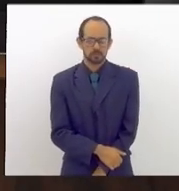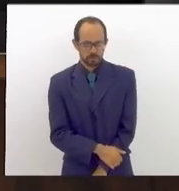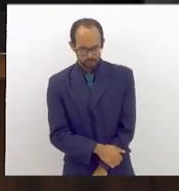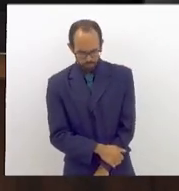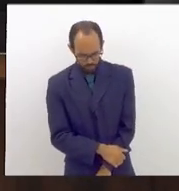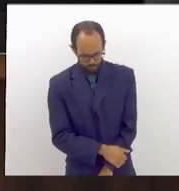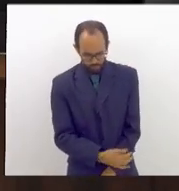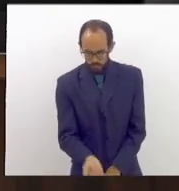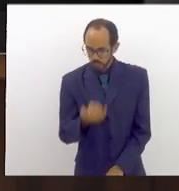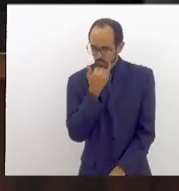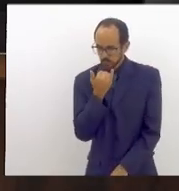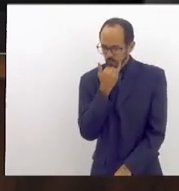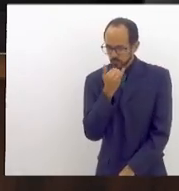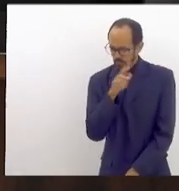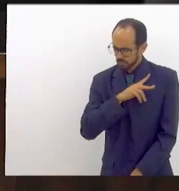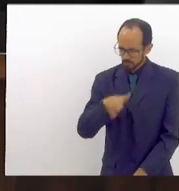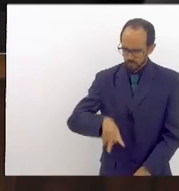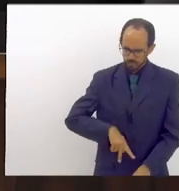desculpa